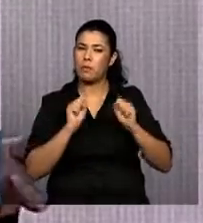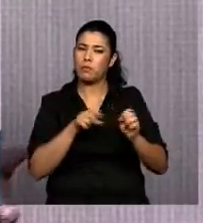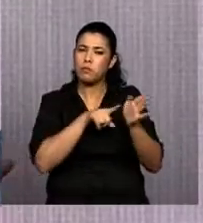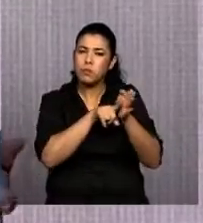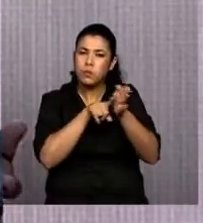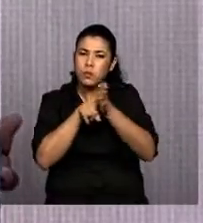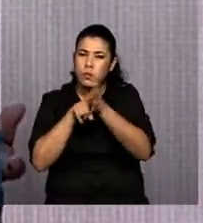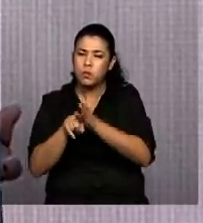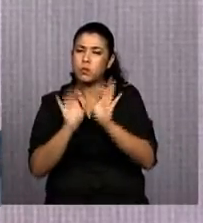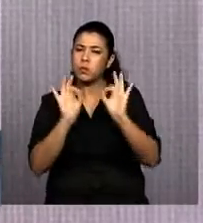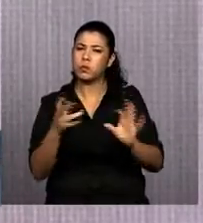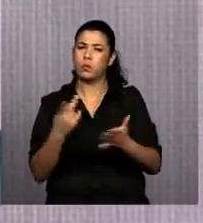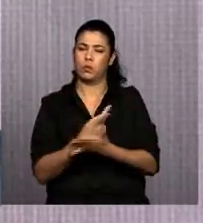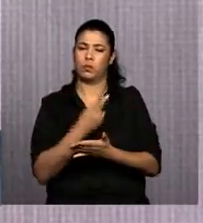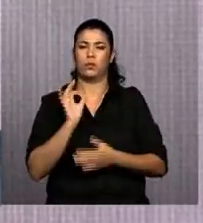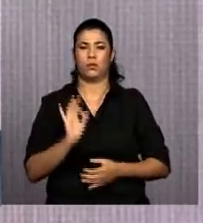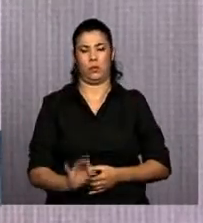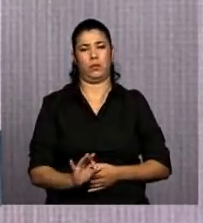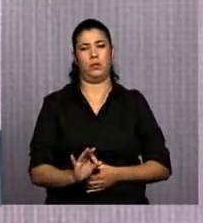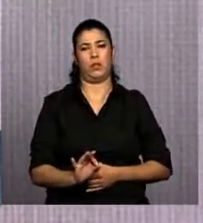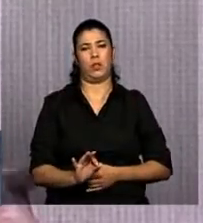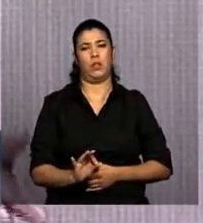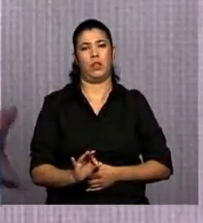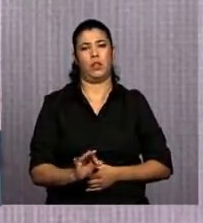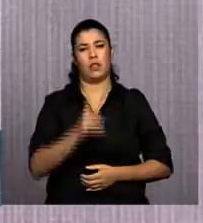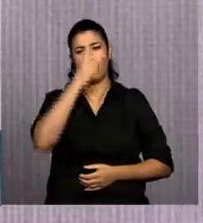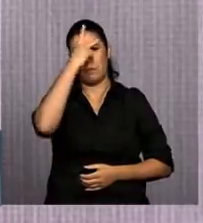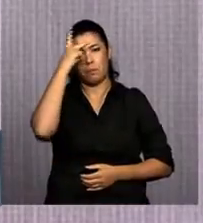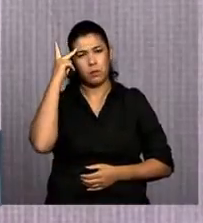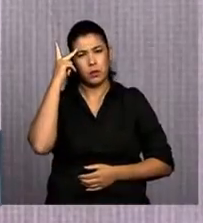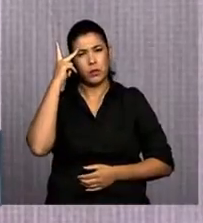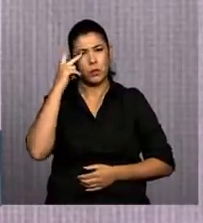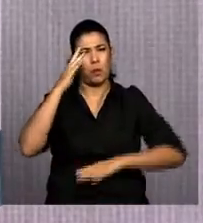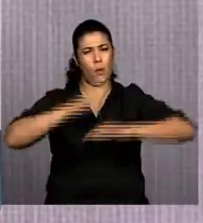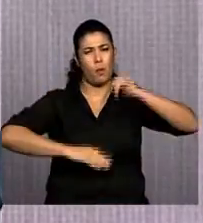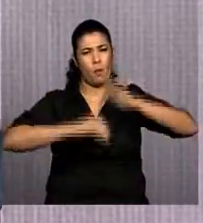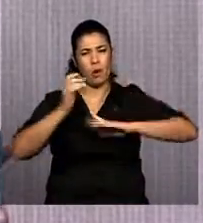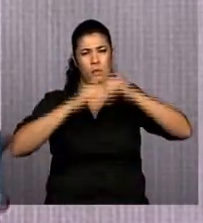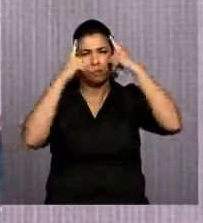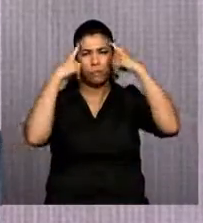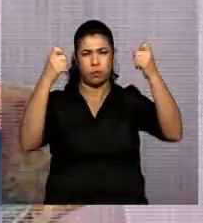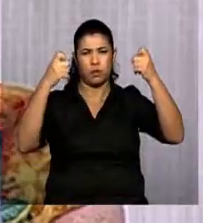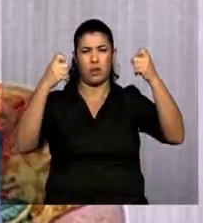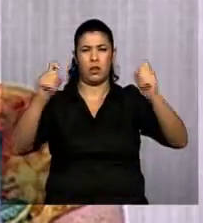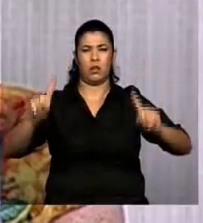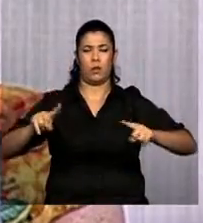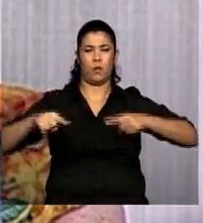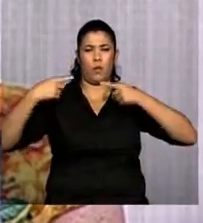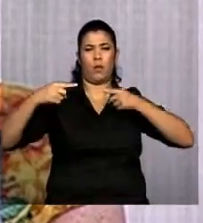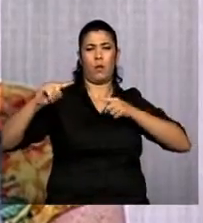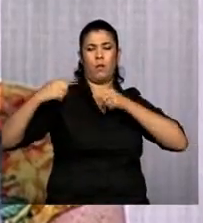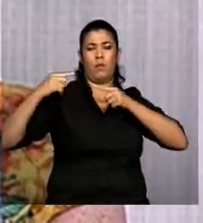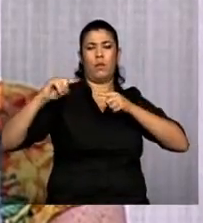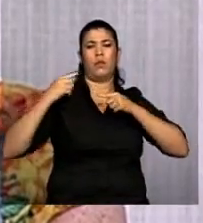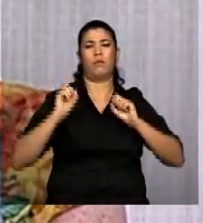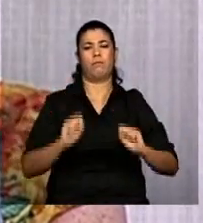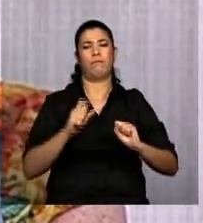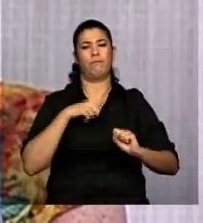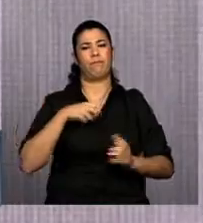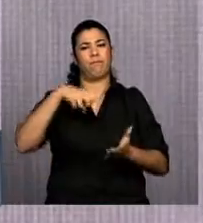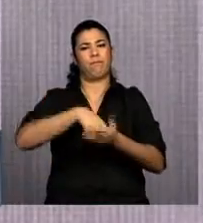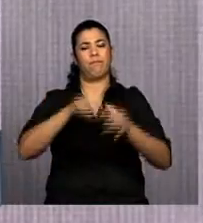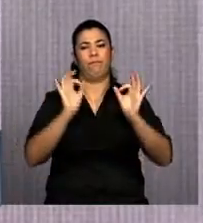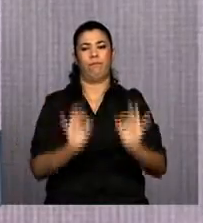fato aconteçam, né, e que os agressores dessas pessoas realmente tenham as punições